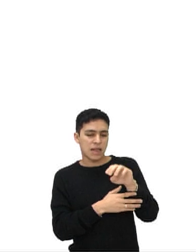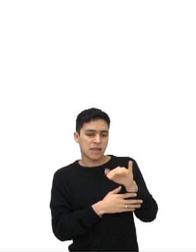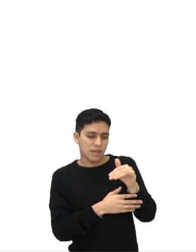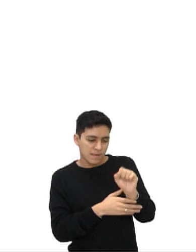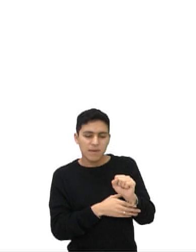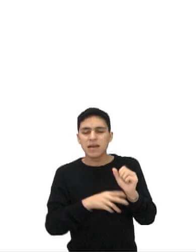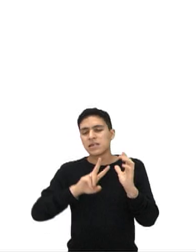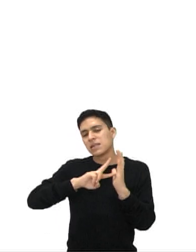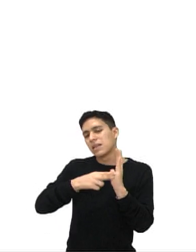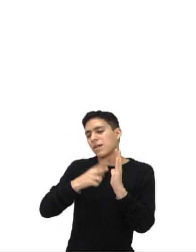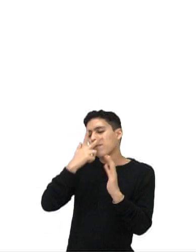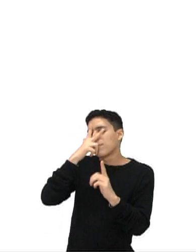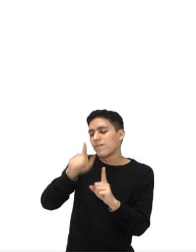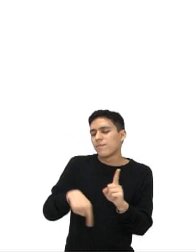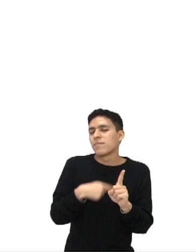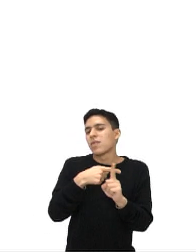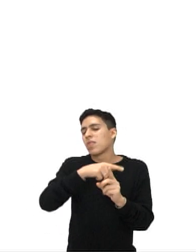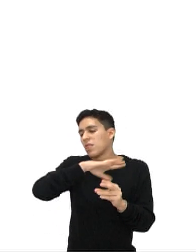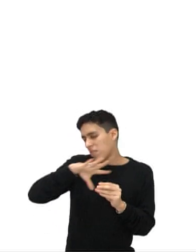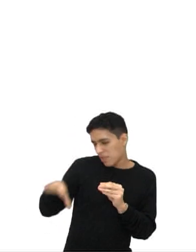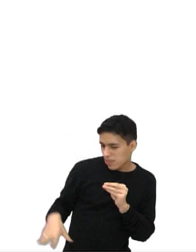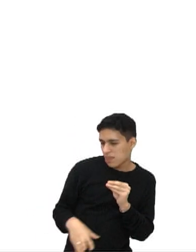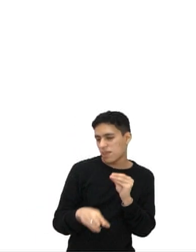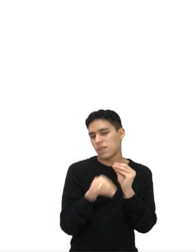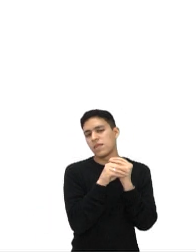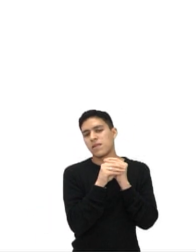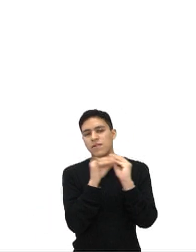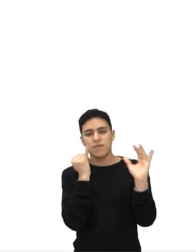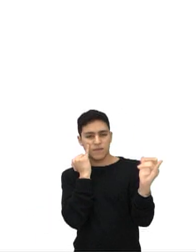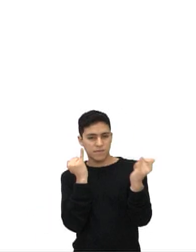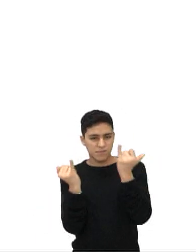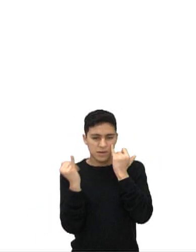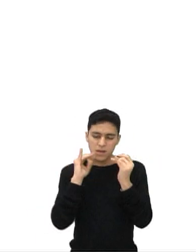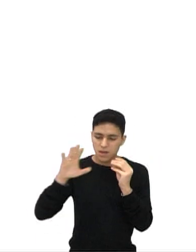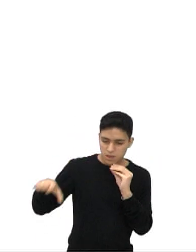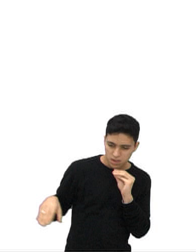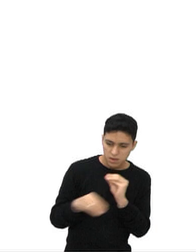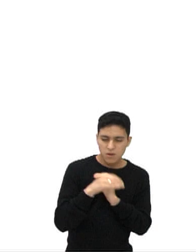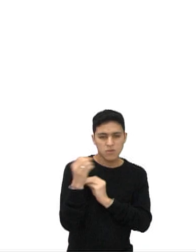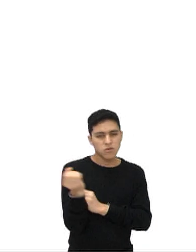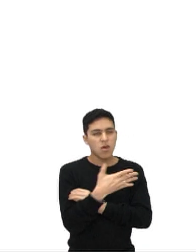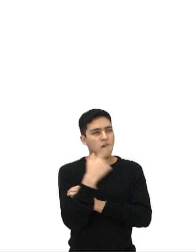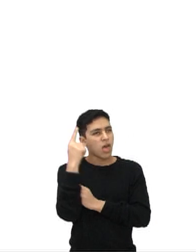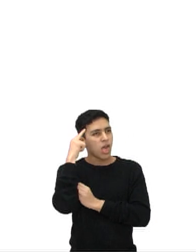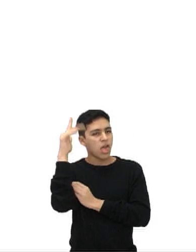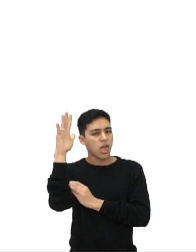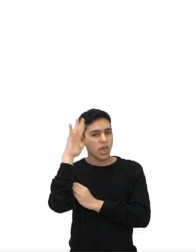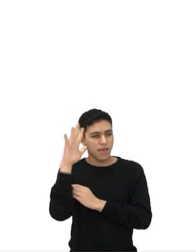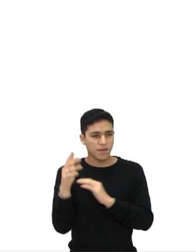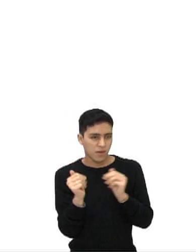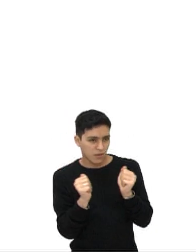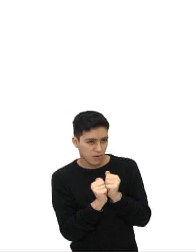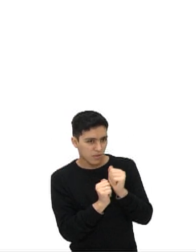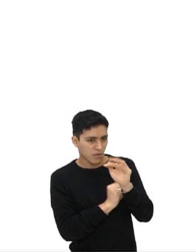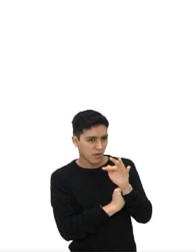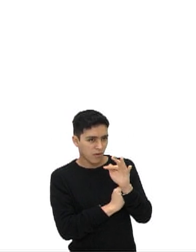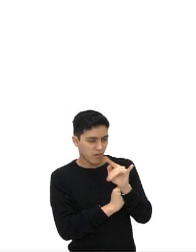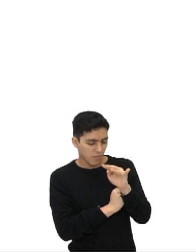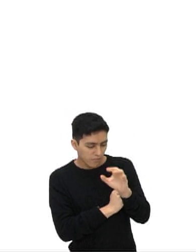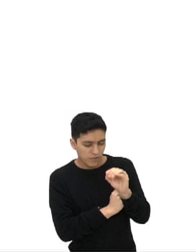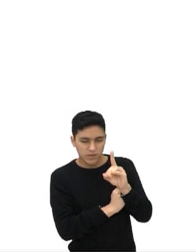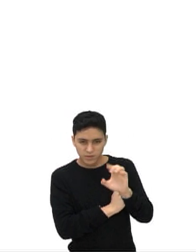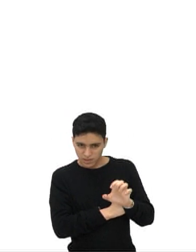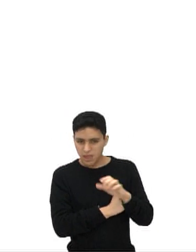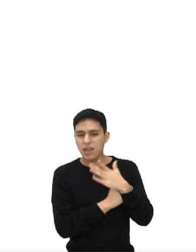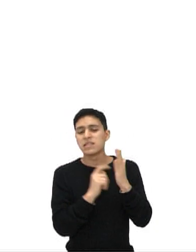de adição, quando você vai adicionar uma nova ideia, né? Com o fito de